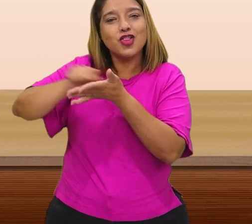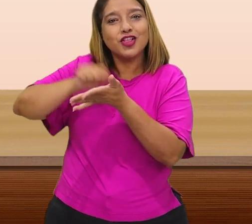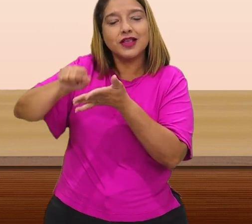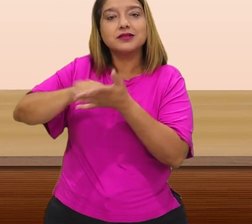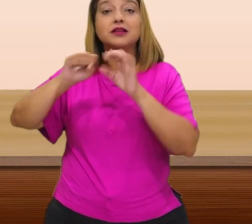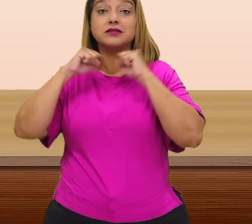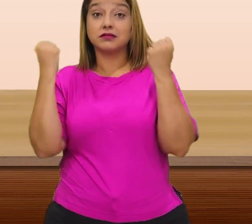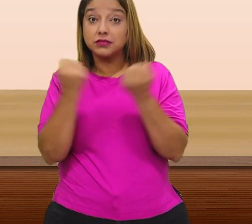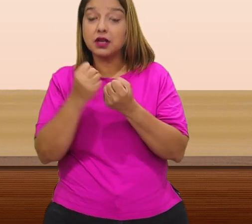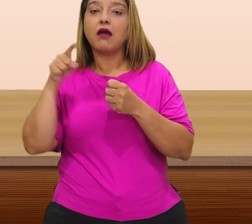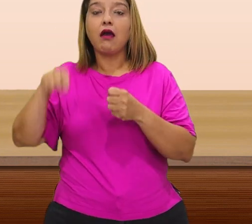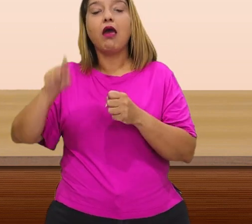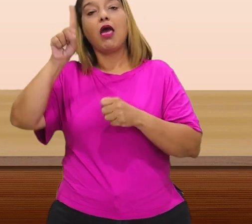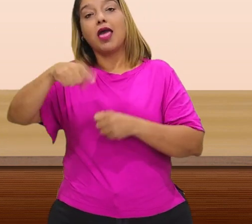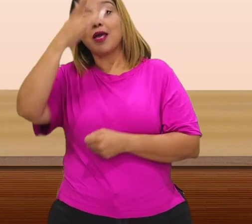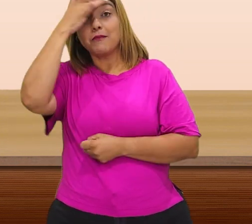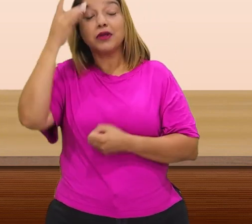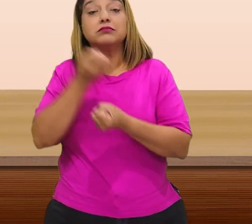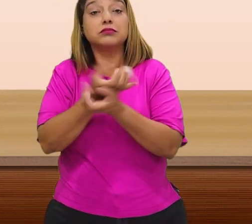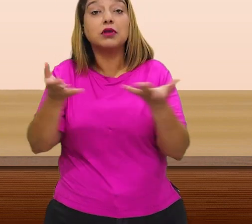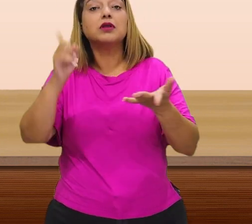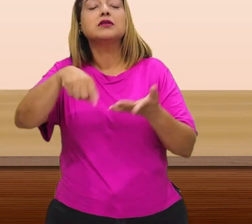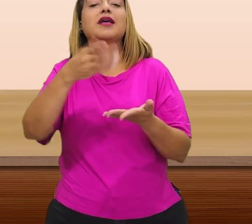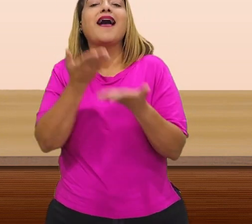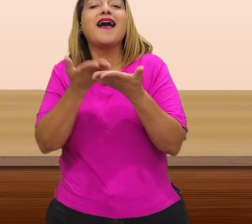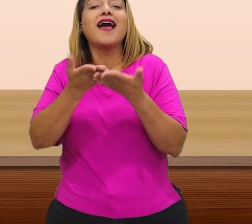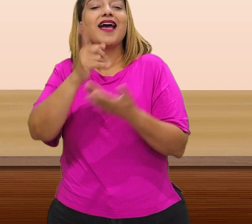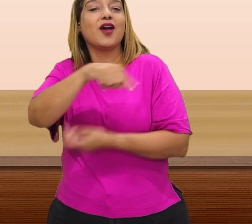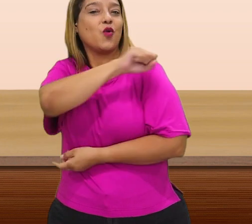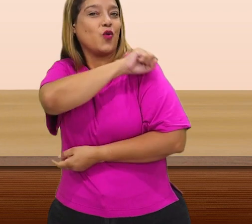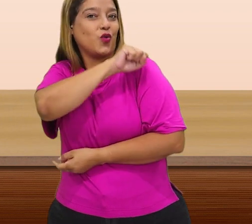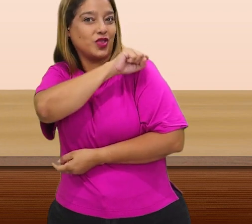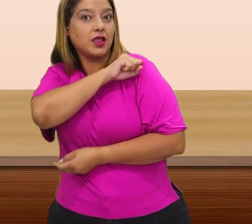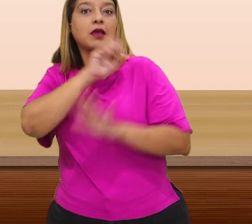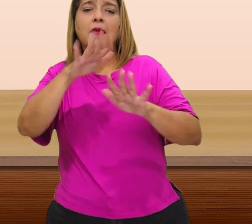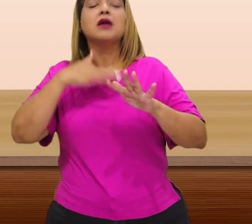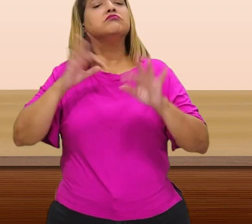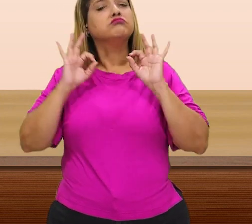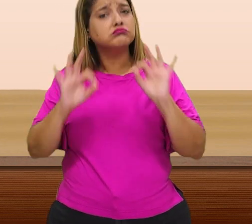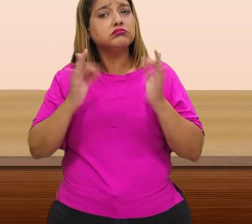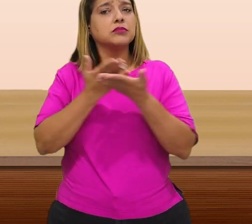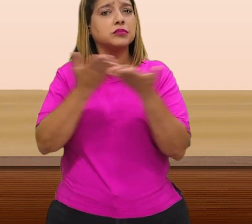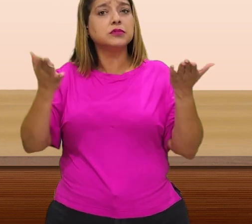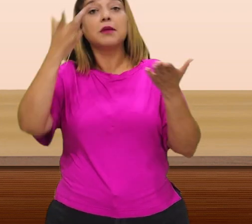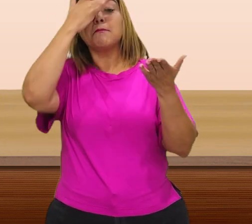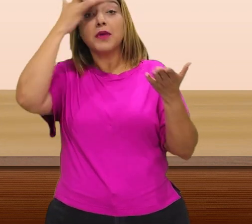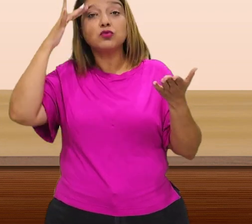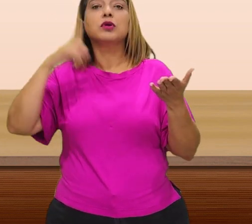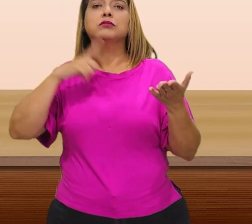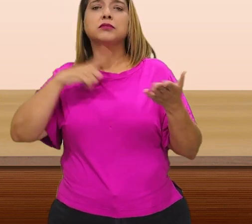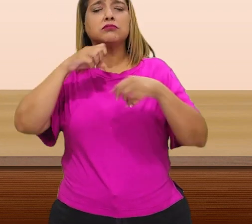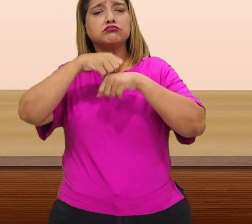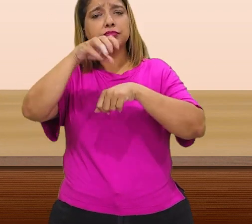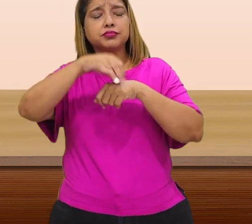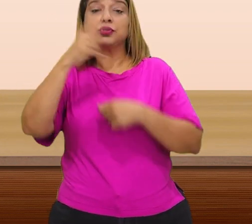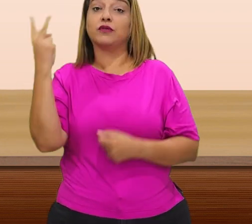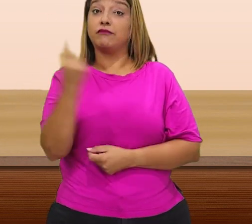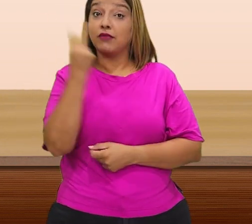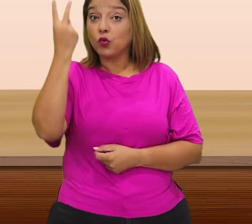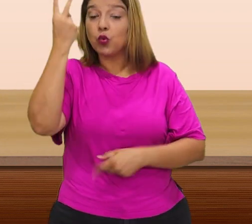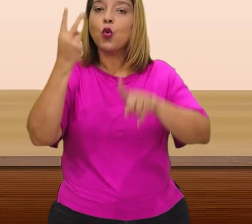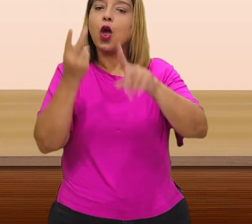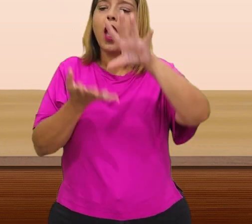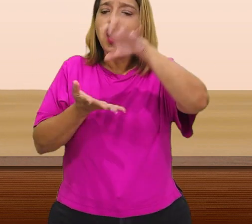Ela é indicada para estudantes do 8º ano, mas tenho certeza que auxiliará todos vocês com dicas valiosas